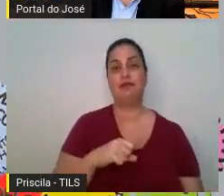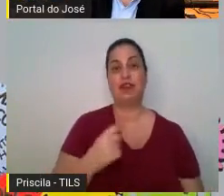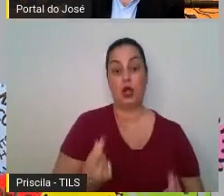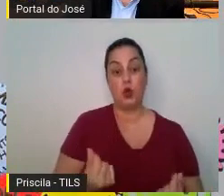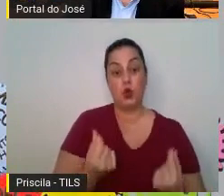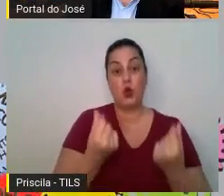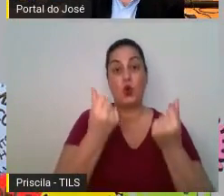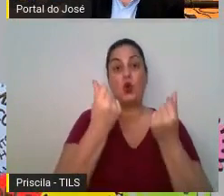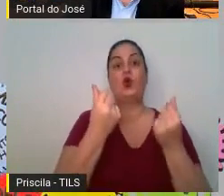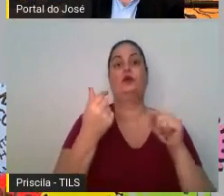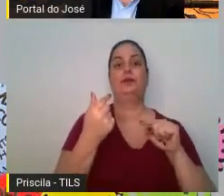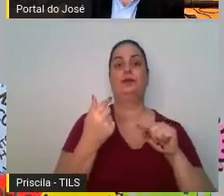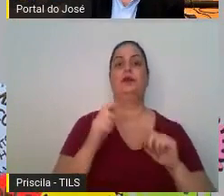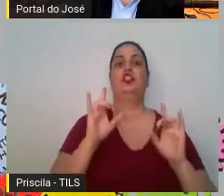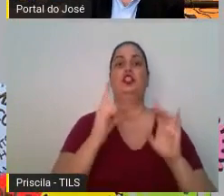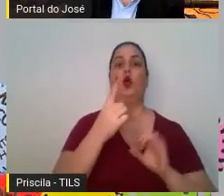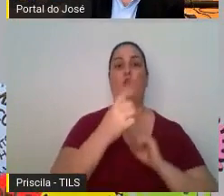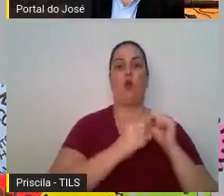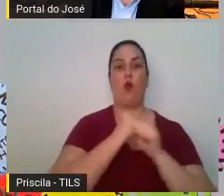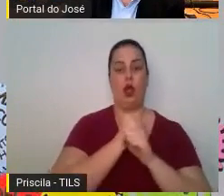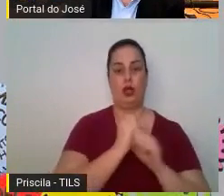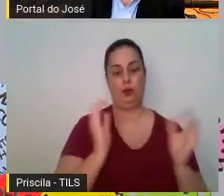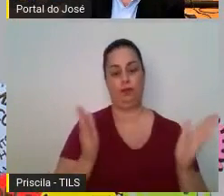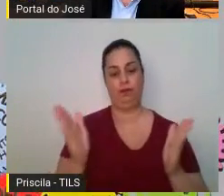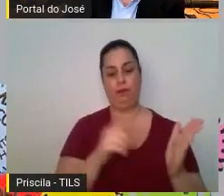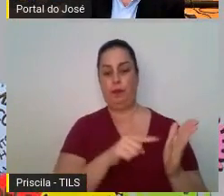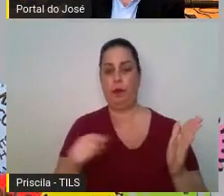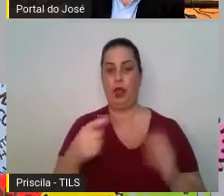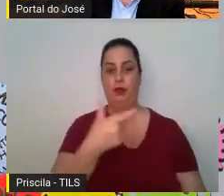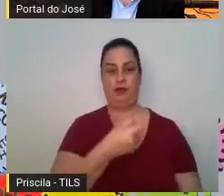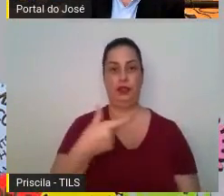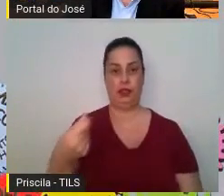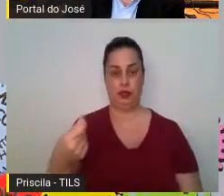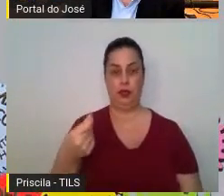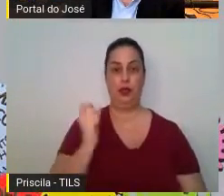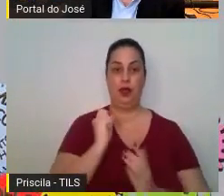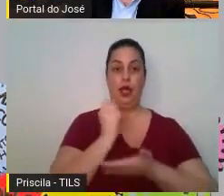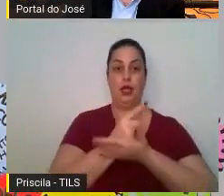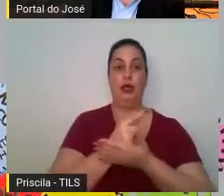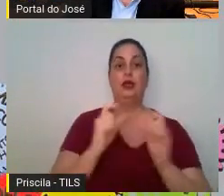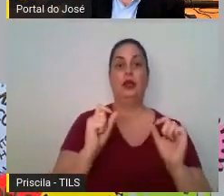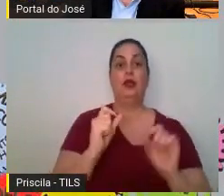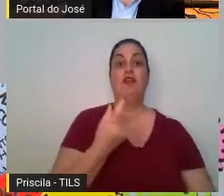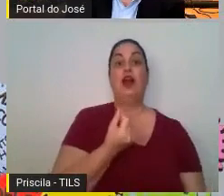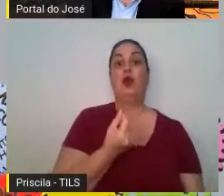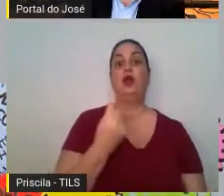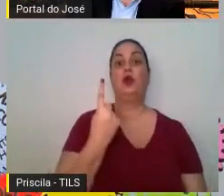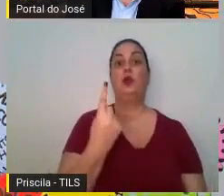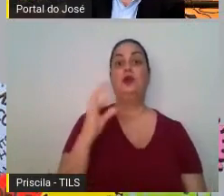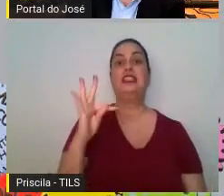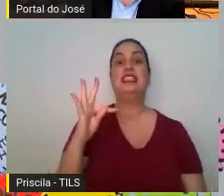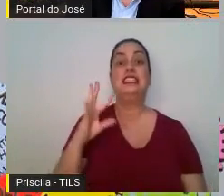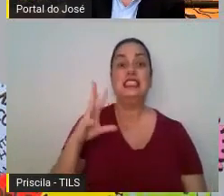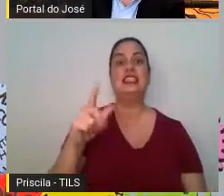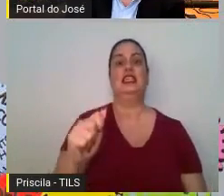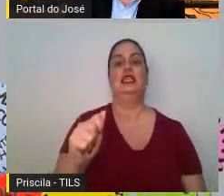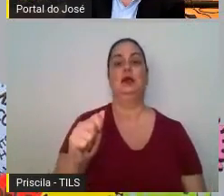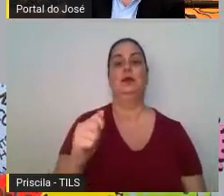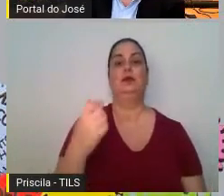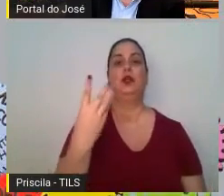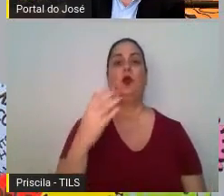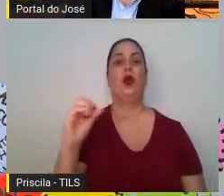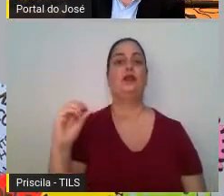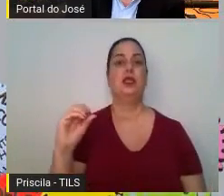em 2020, em âmbito federal, pagamos quase 1 trilhão e 400 bilhões de reais. Além